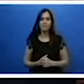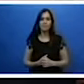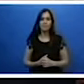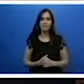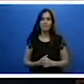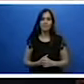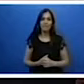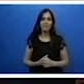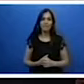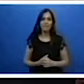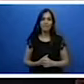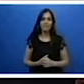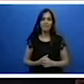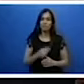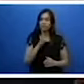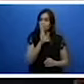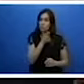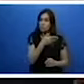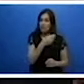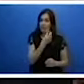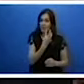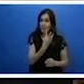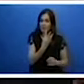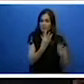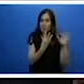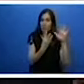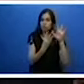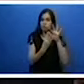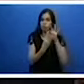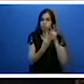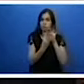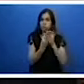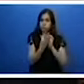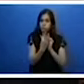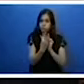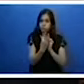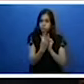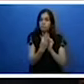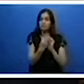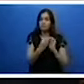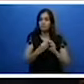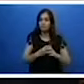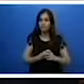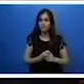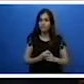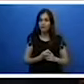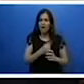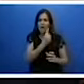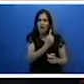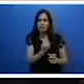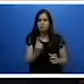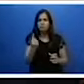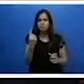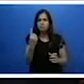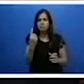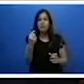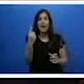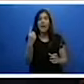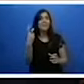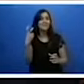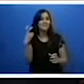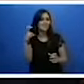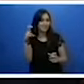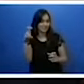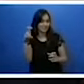tem 3, eu vou tirar 1, vai passar a valer 2. Esse 1 que eu tirei daqui, vou